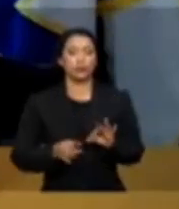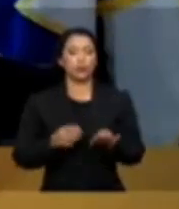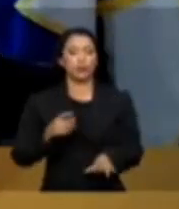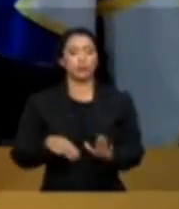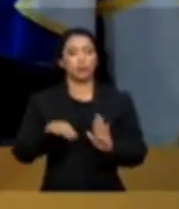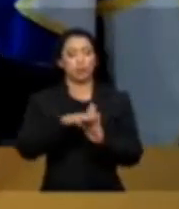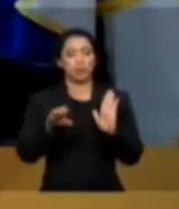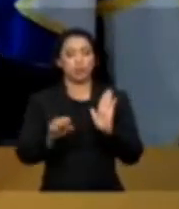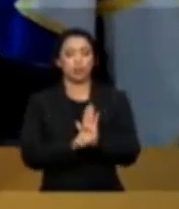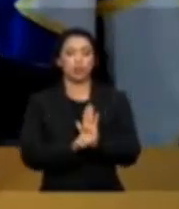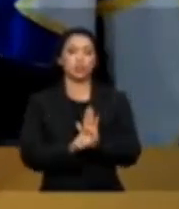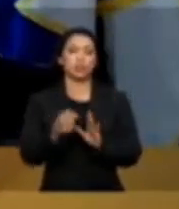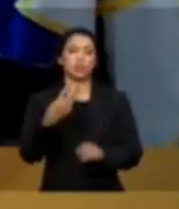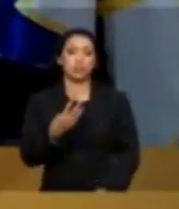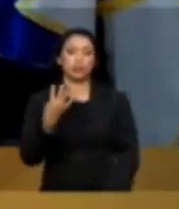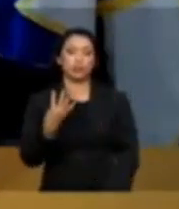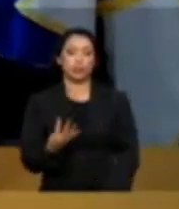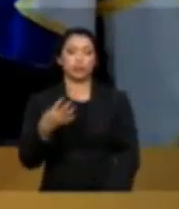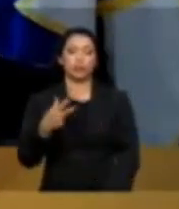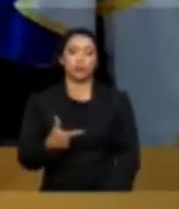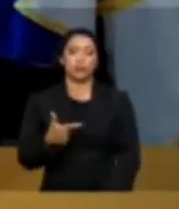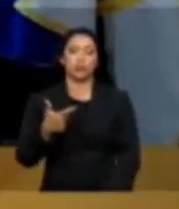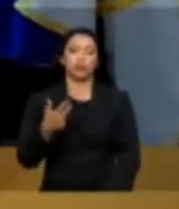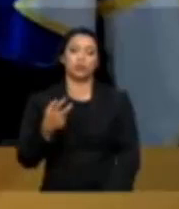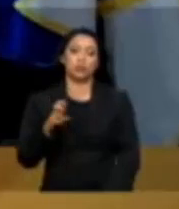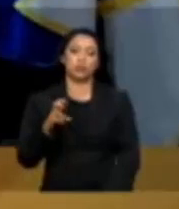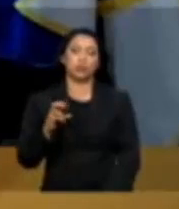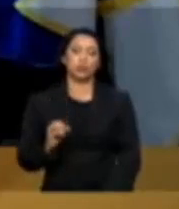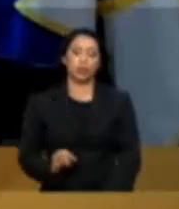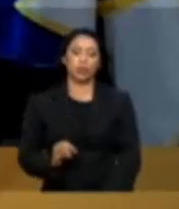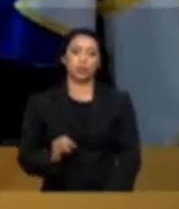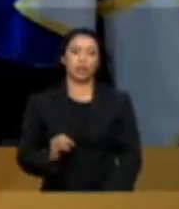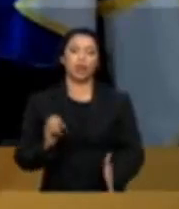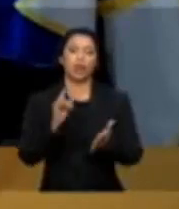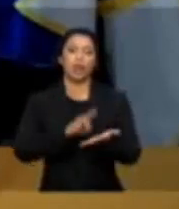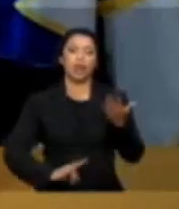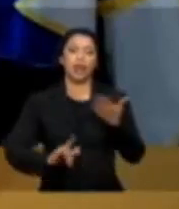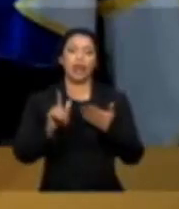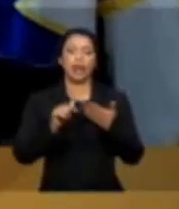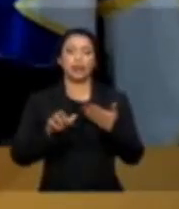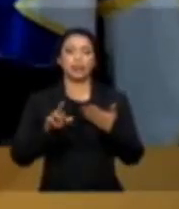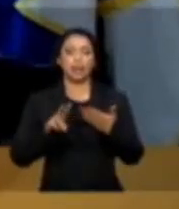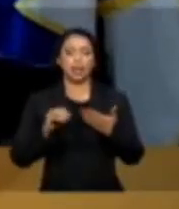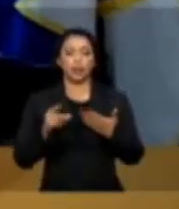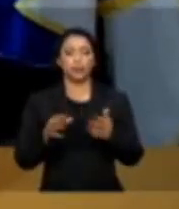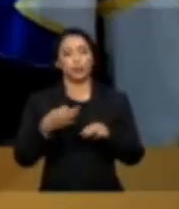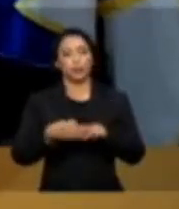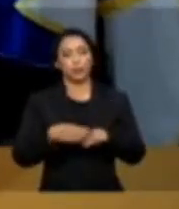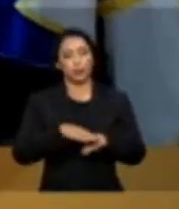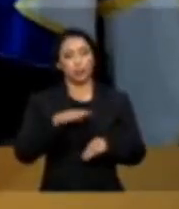segurança 34.250, agravo regimental, em que foi relator o eminente ministro Celso de